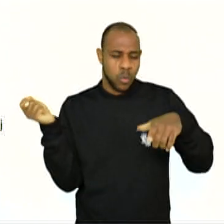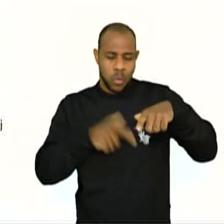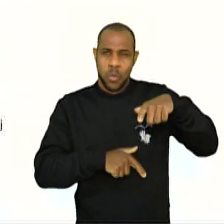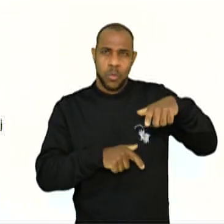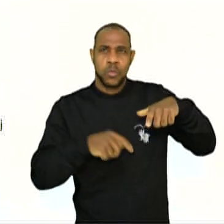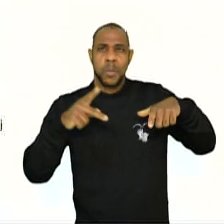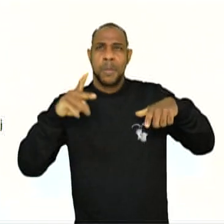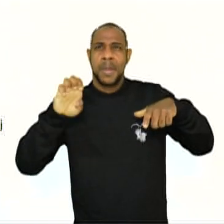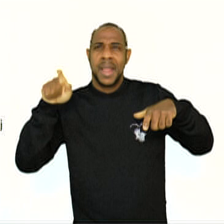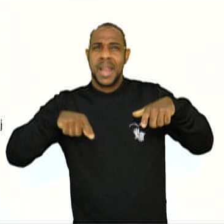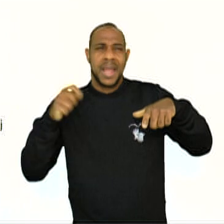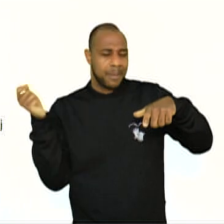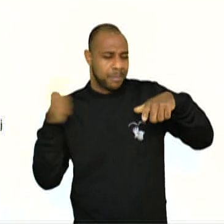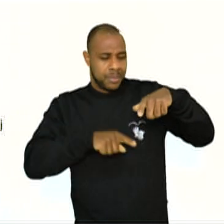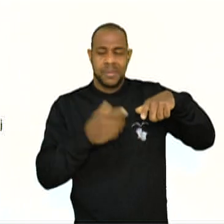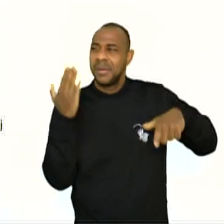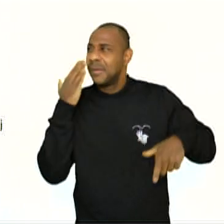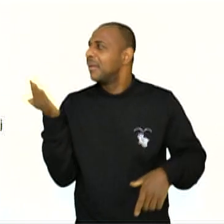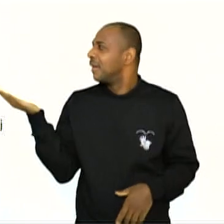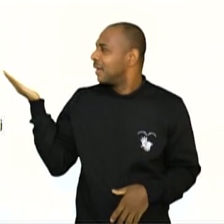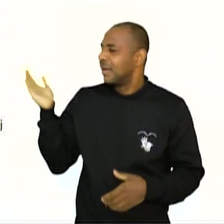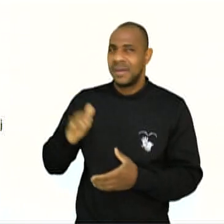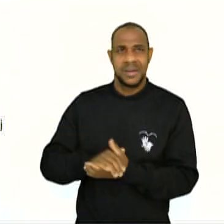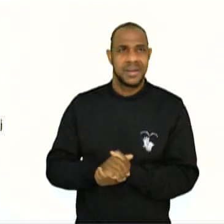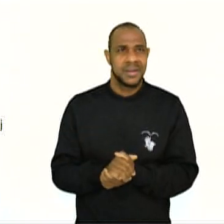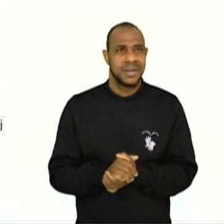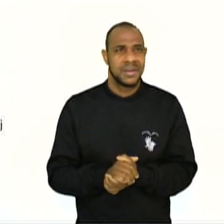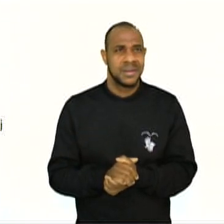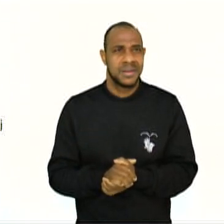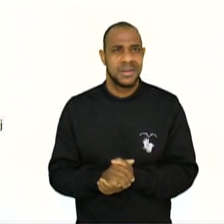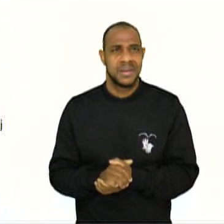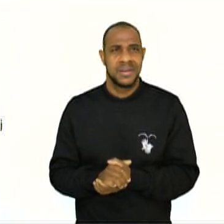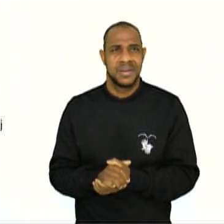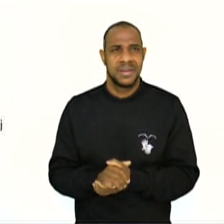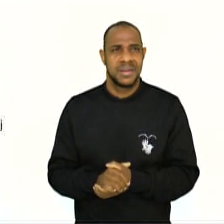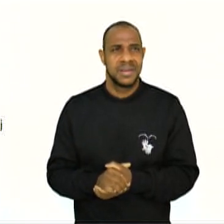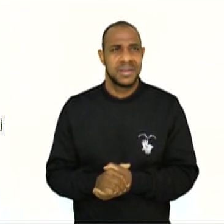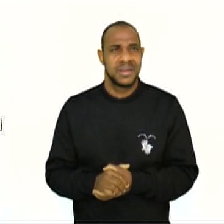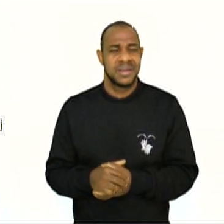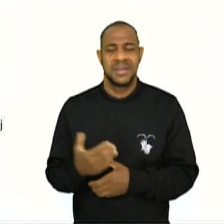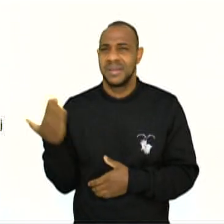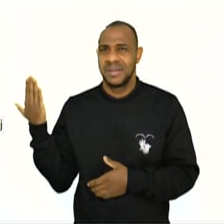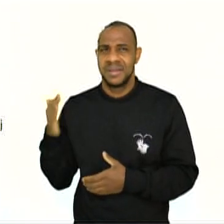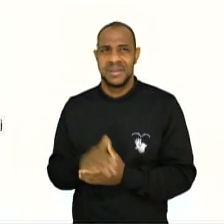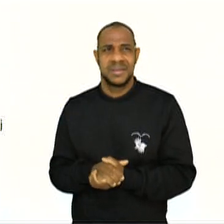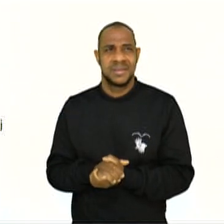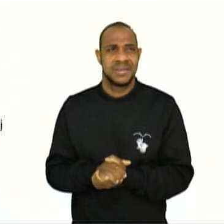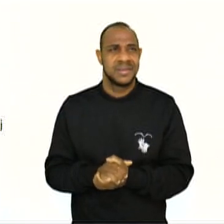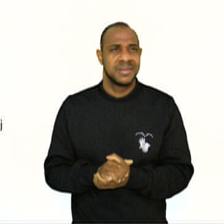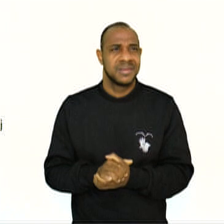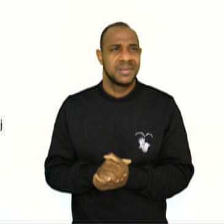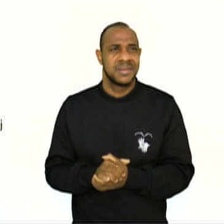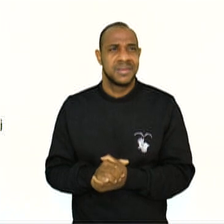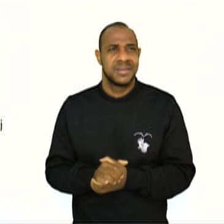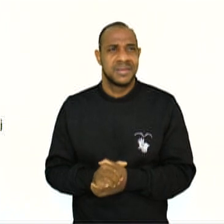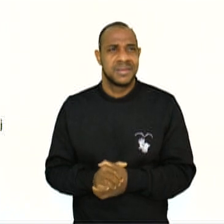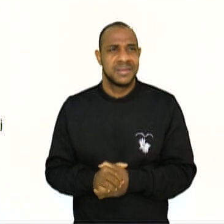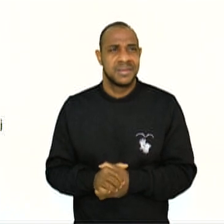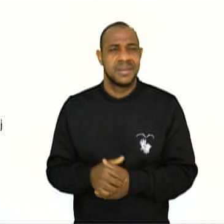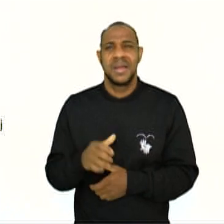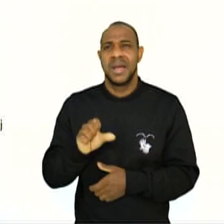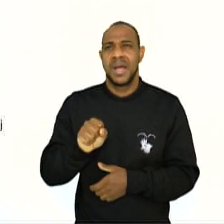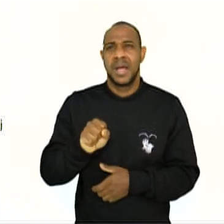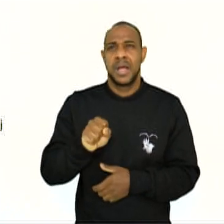Mundo. Imagine um piá de 17 anos, né? Uma pressão tremenda lá na Suécia.